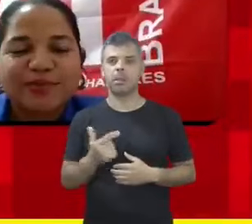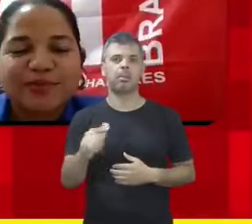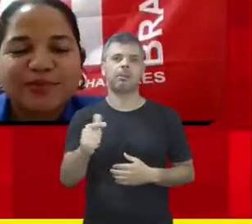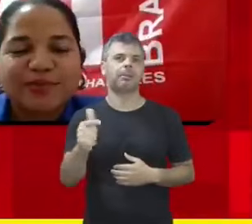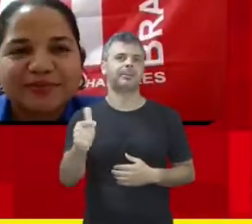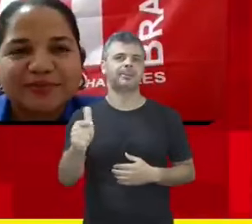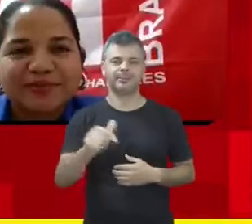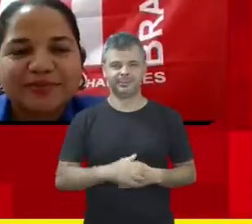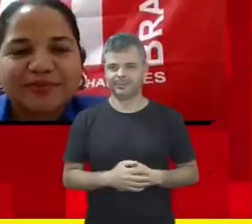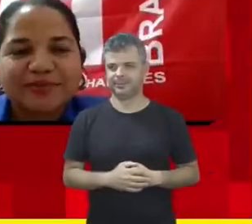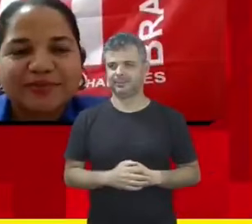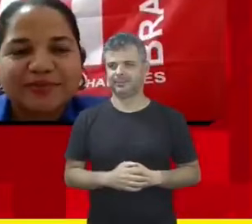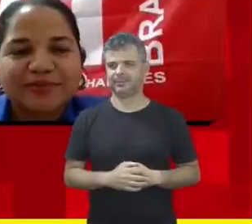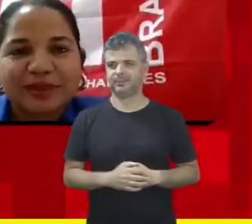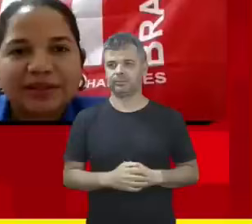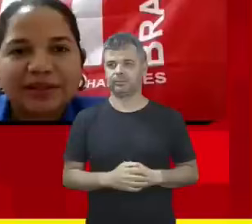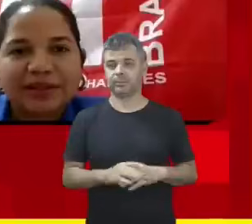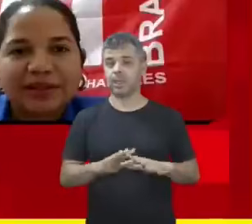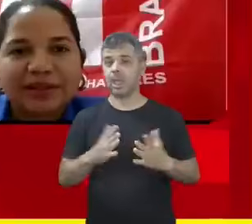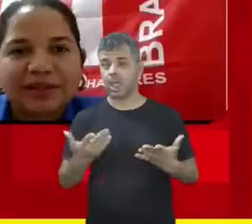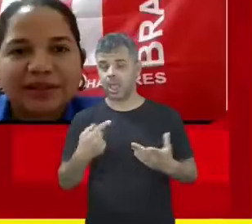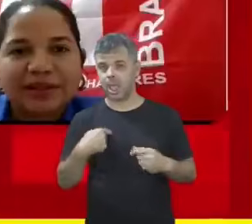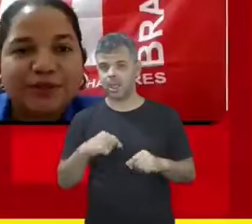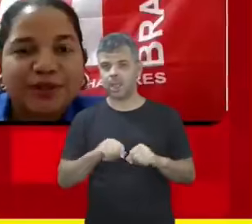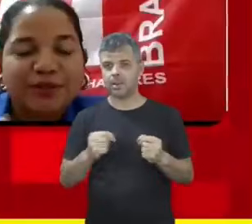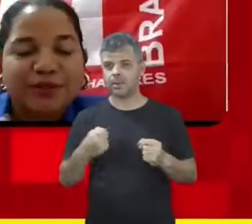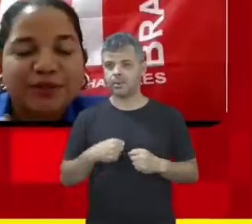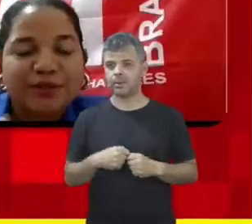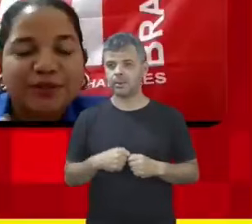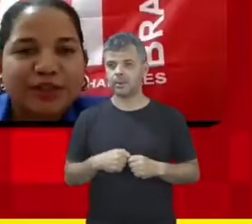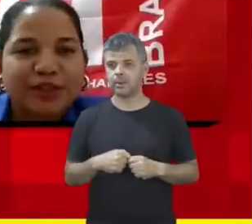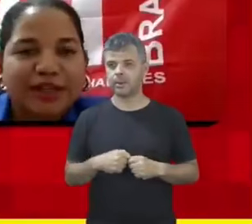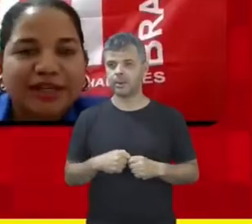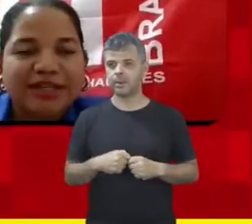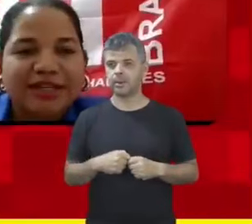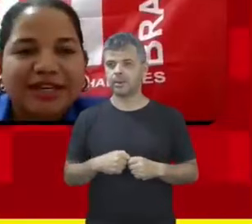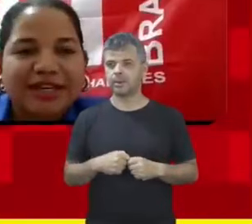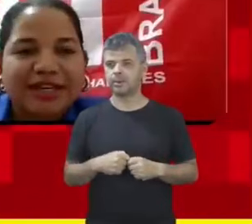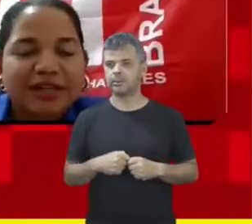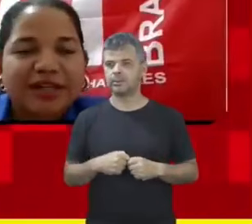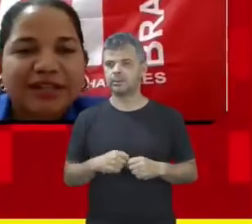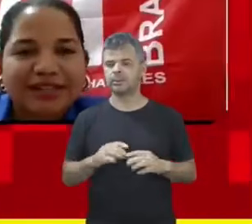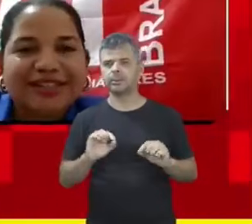não. Então vamos para a próxima curiosidade. Já foi.